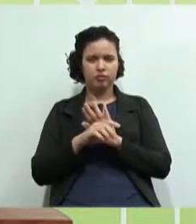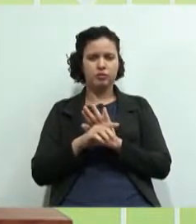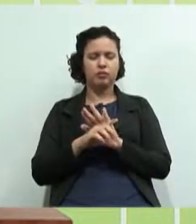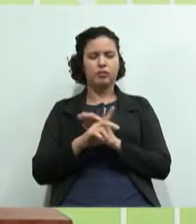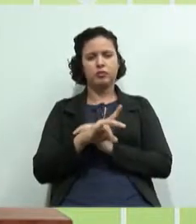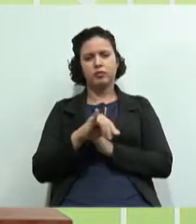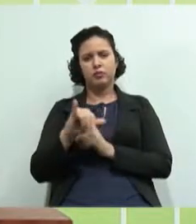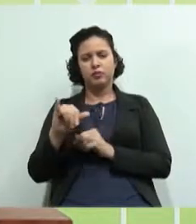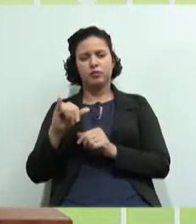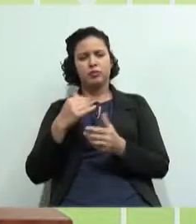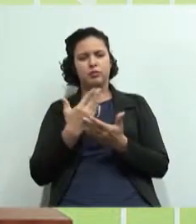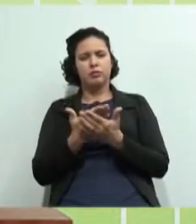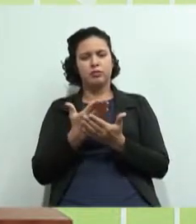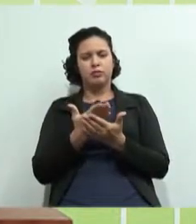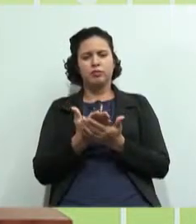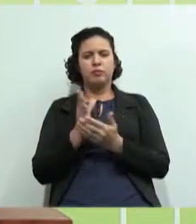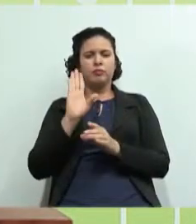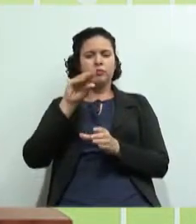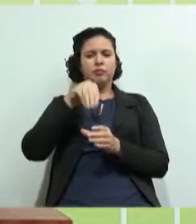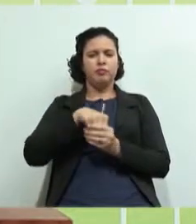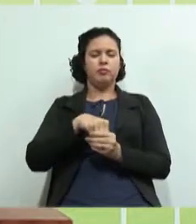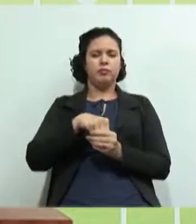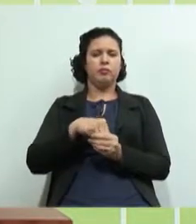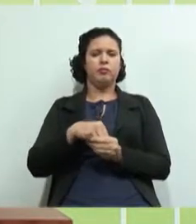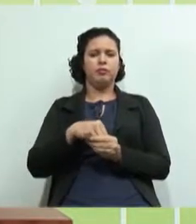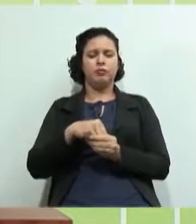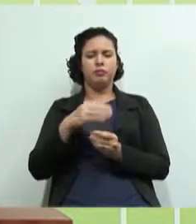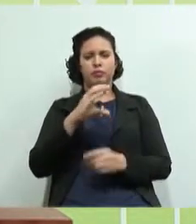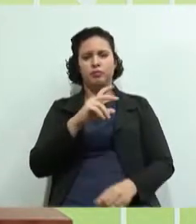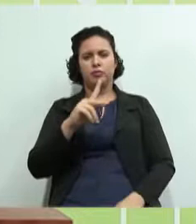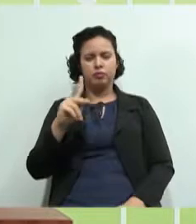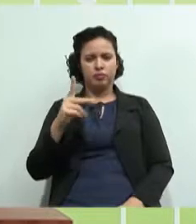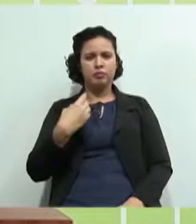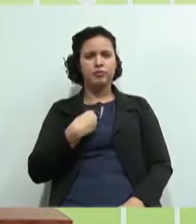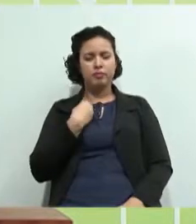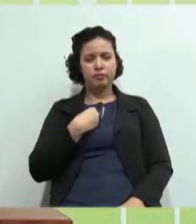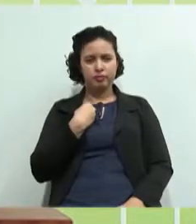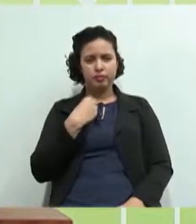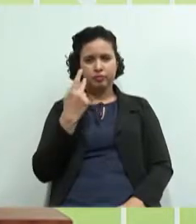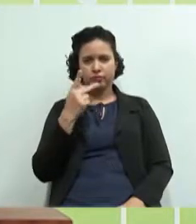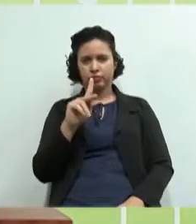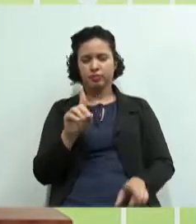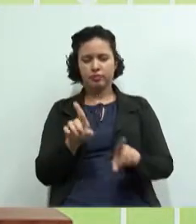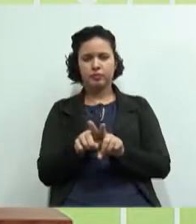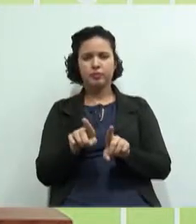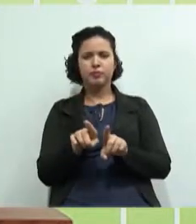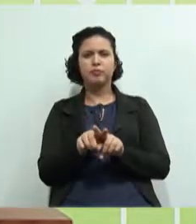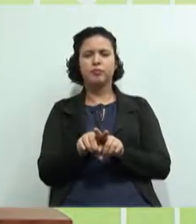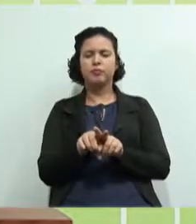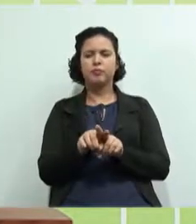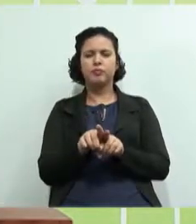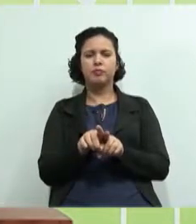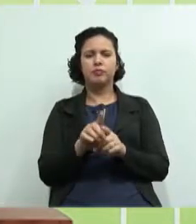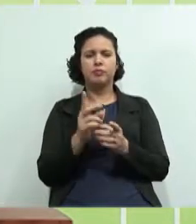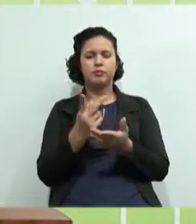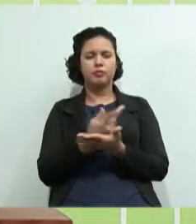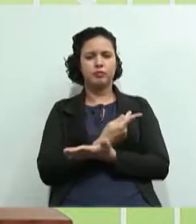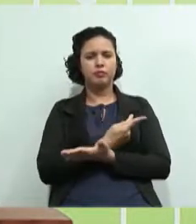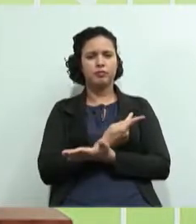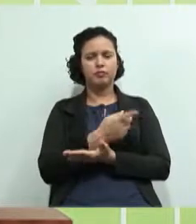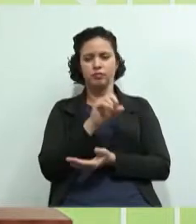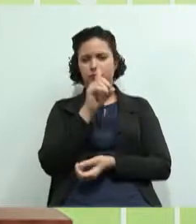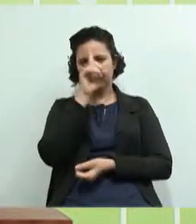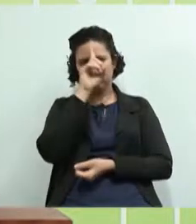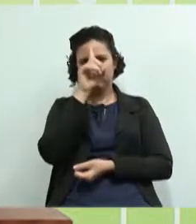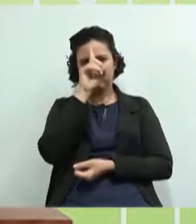trabalhados diretamente na organização, mas isso também pode ser levado para a sua vida, em exemplos, na verdade, em situações que acontecem no